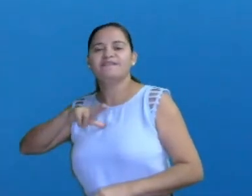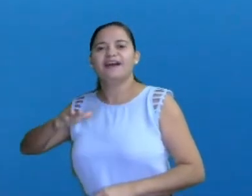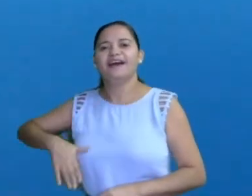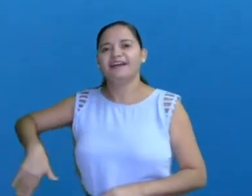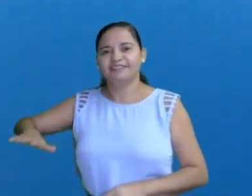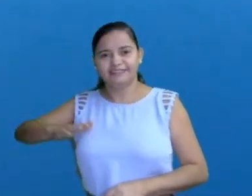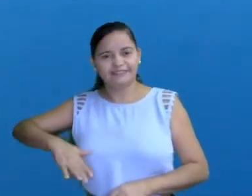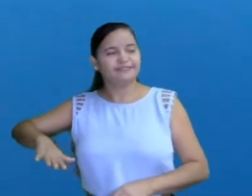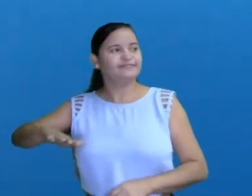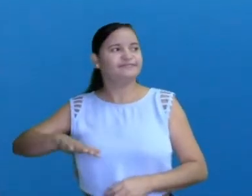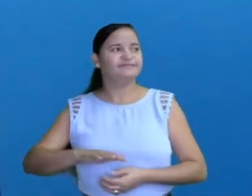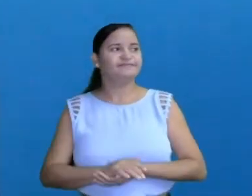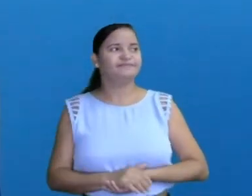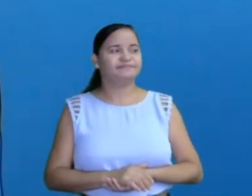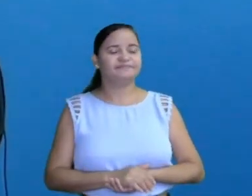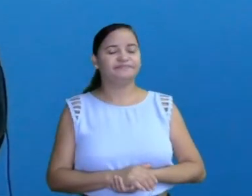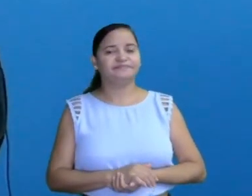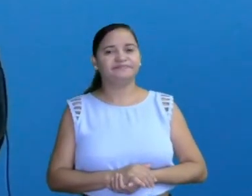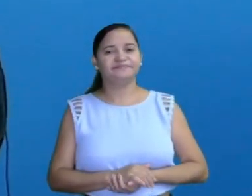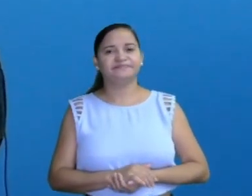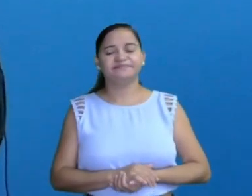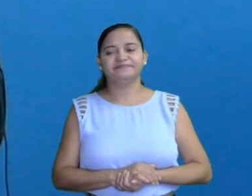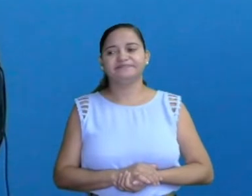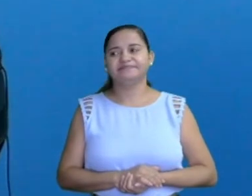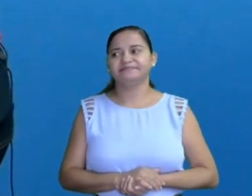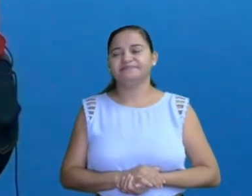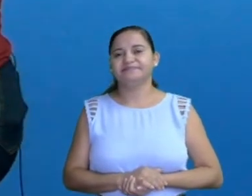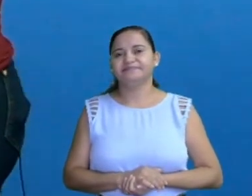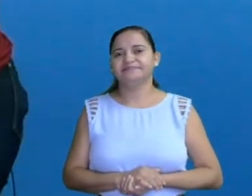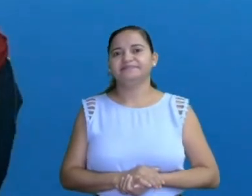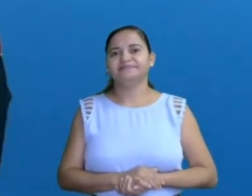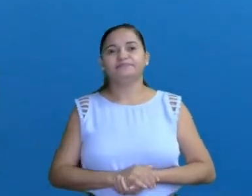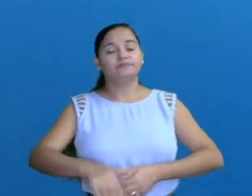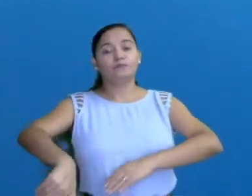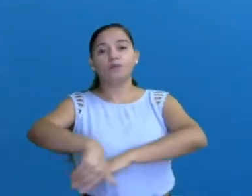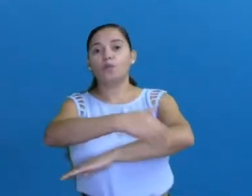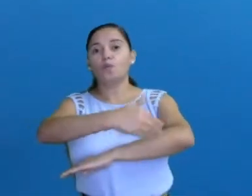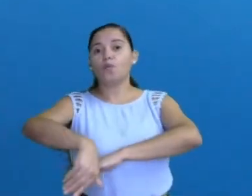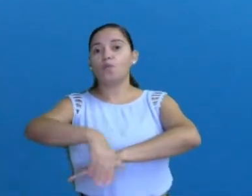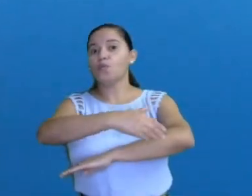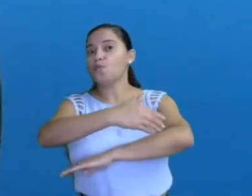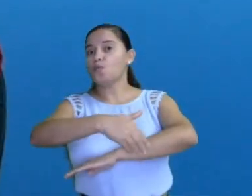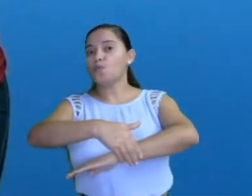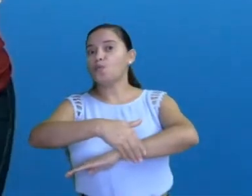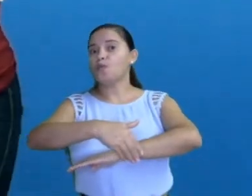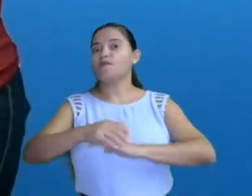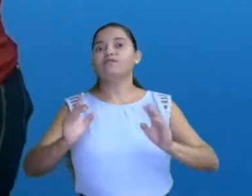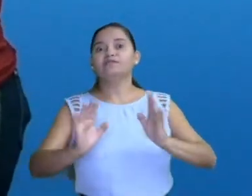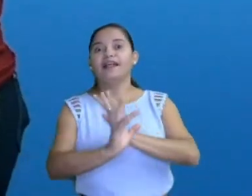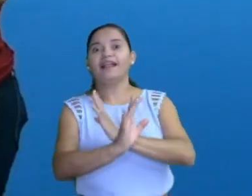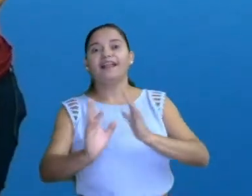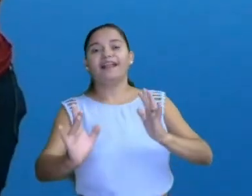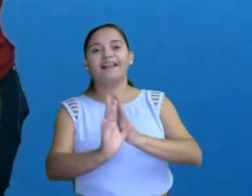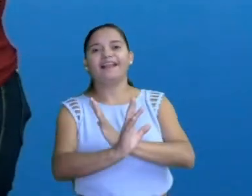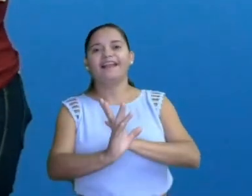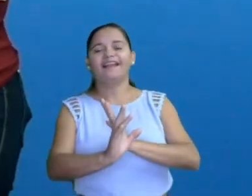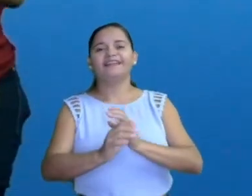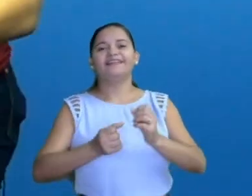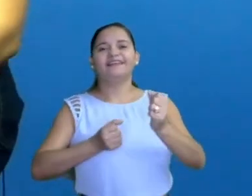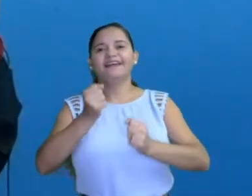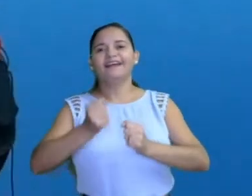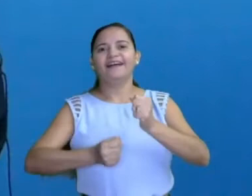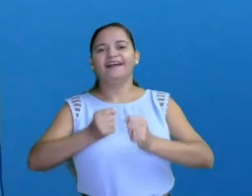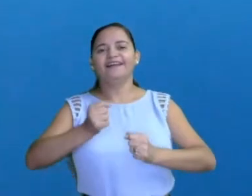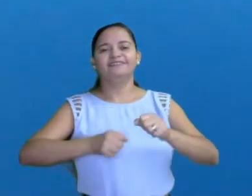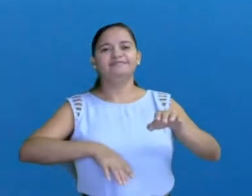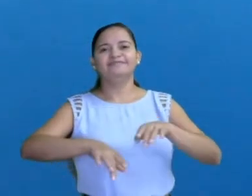Privado. Próximo. As ruas que você circula, que você anda, que vai e vem carros,